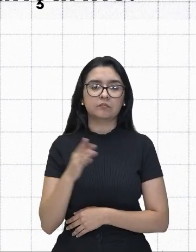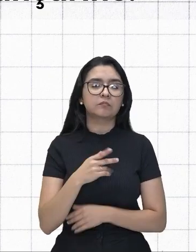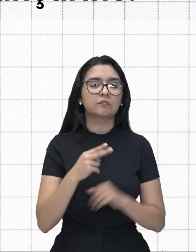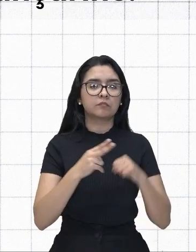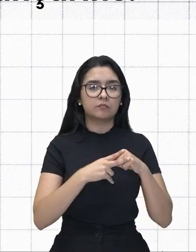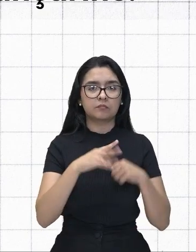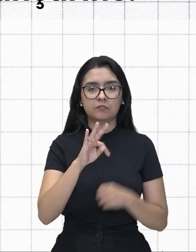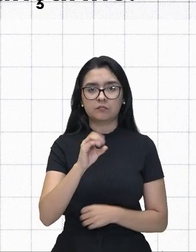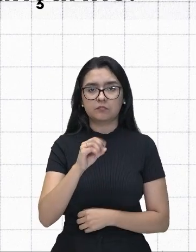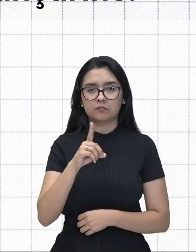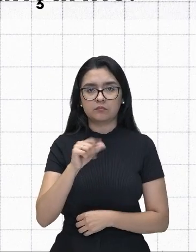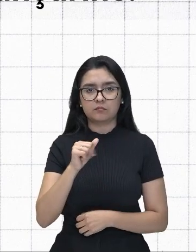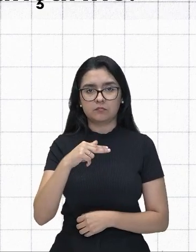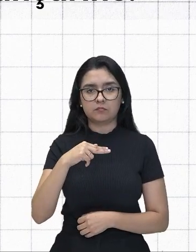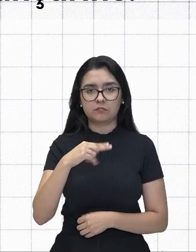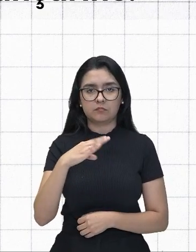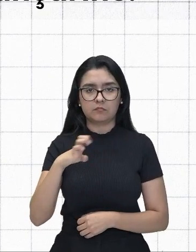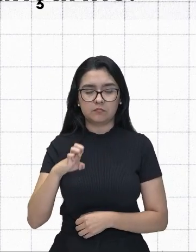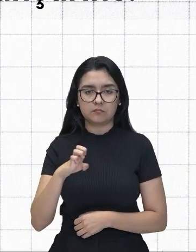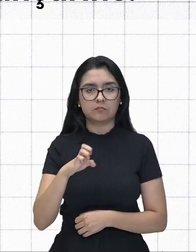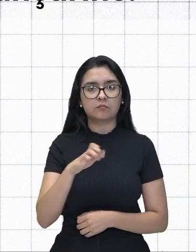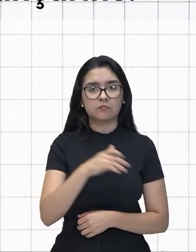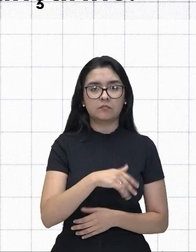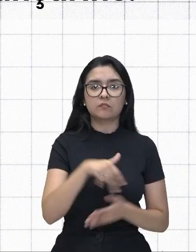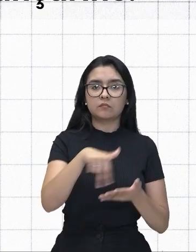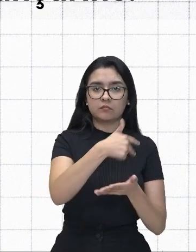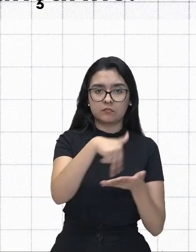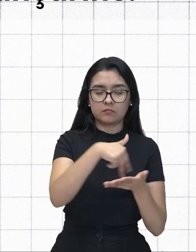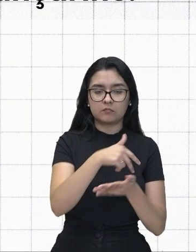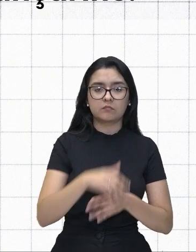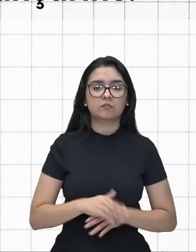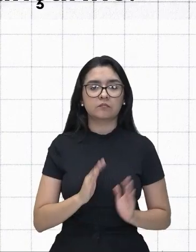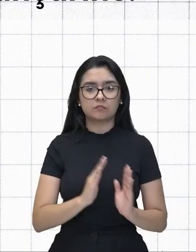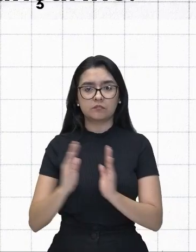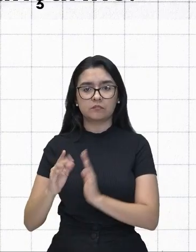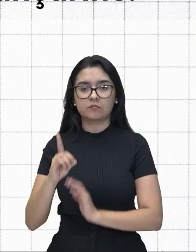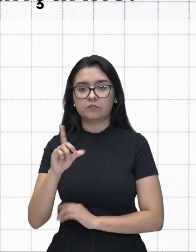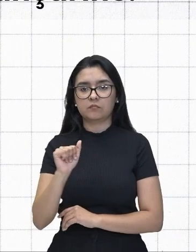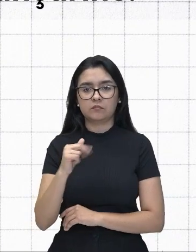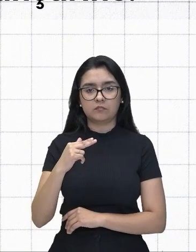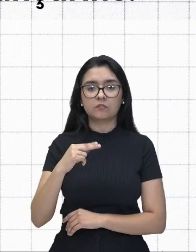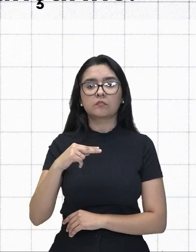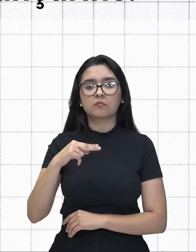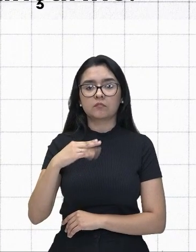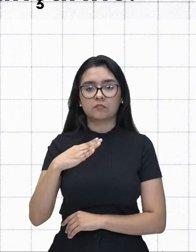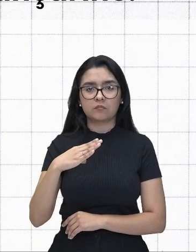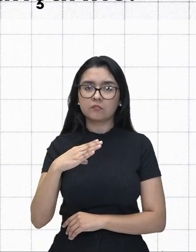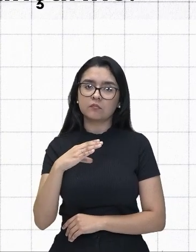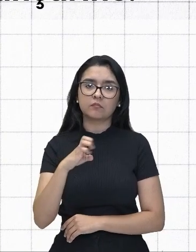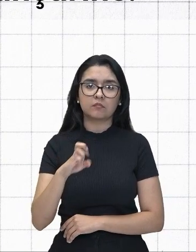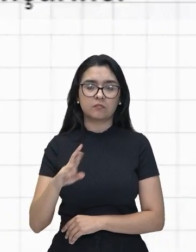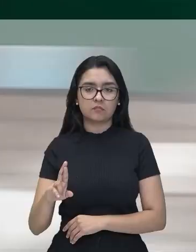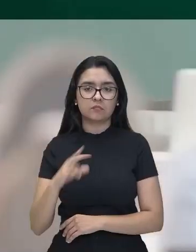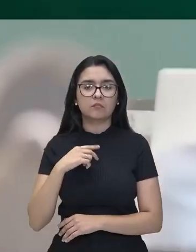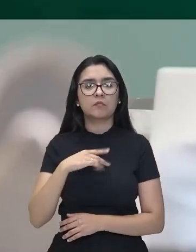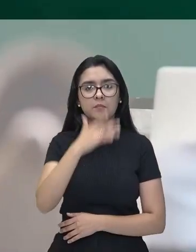verbo to dance, dançar. Dancer,